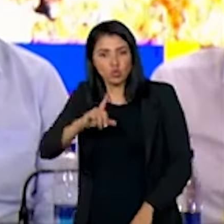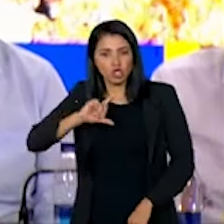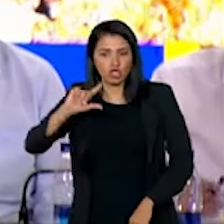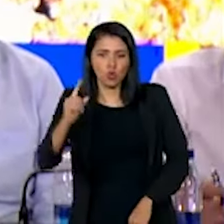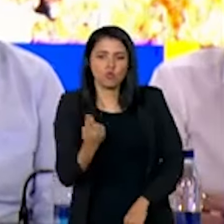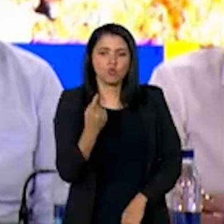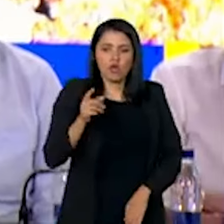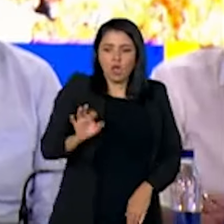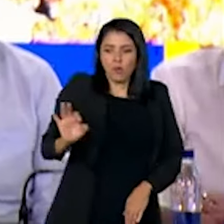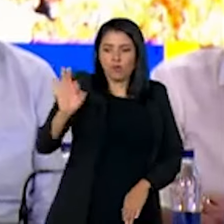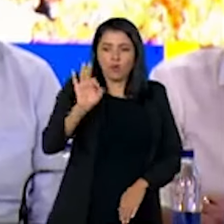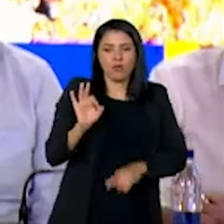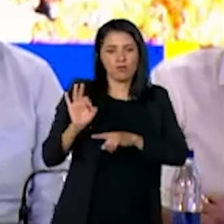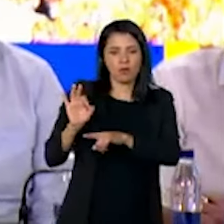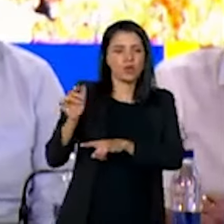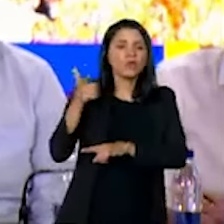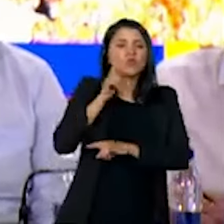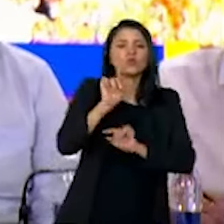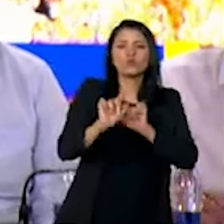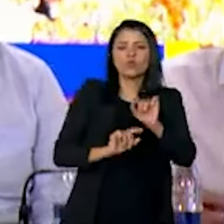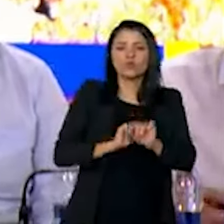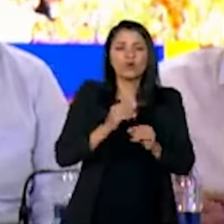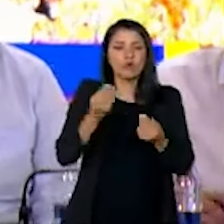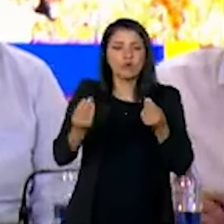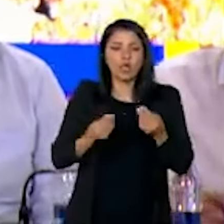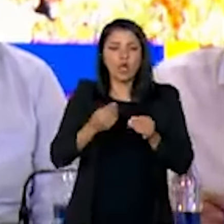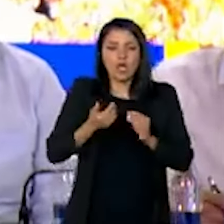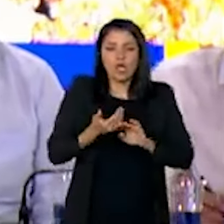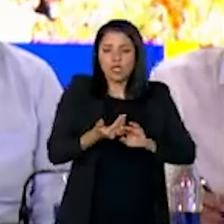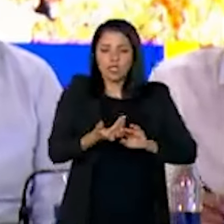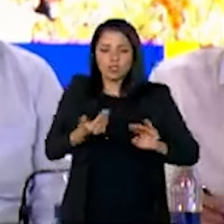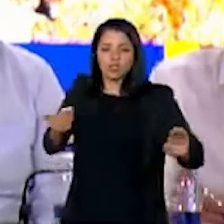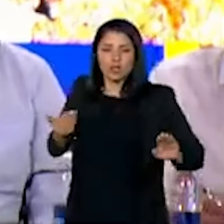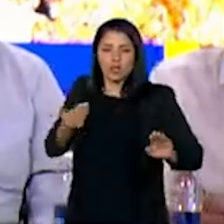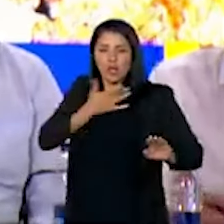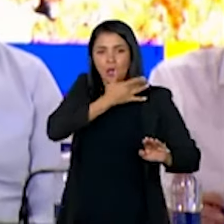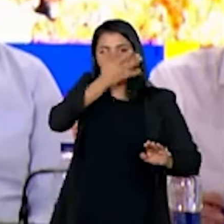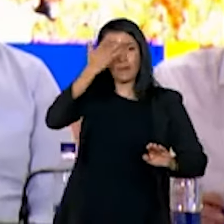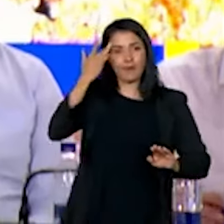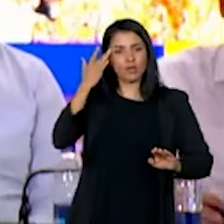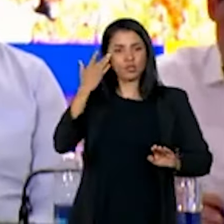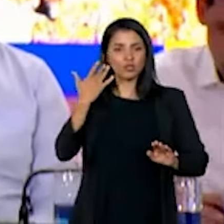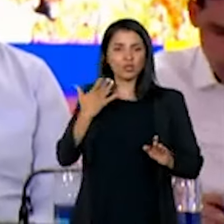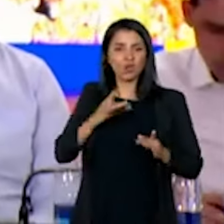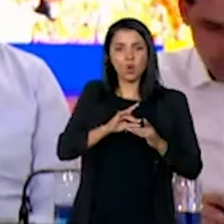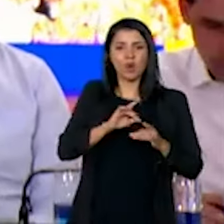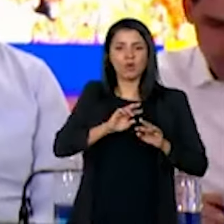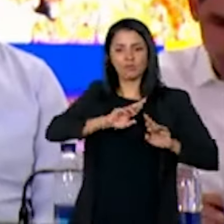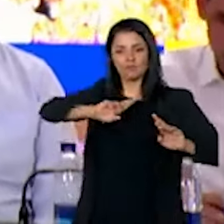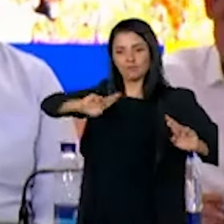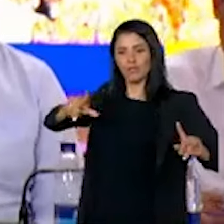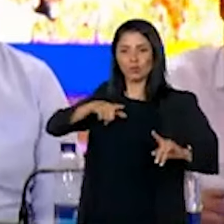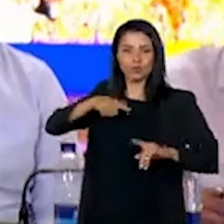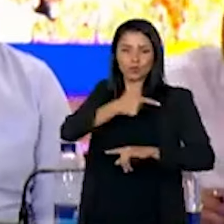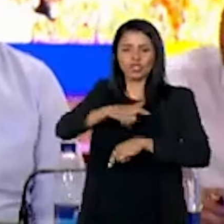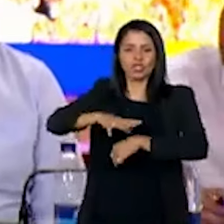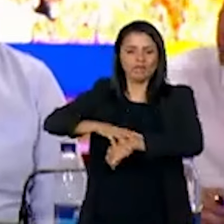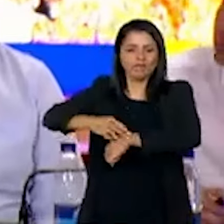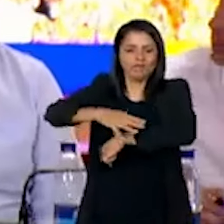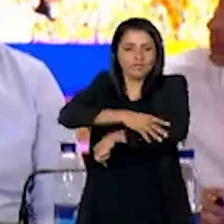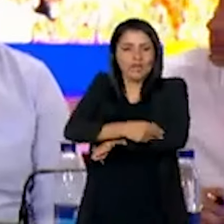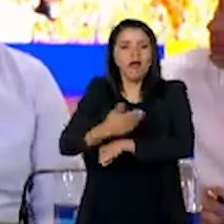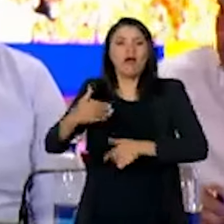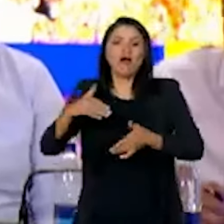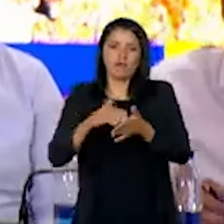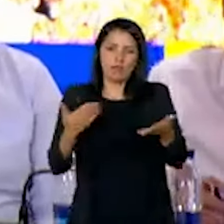eles não conseguissem, sabe, se separar das pessoas que não eram leprosos. E eu guardo até